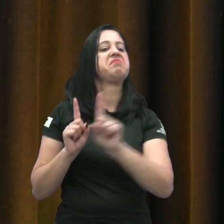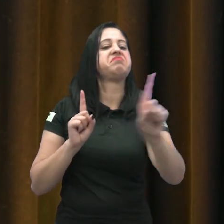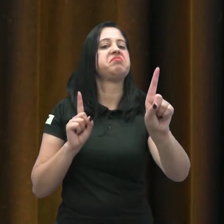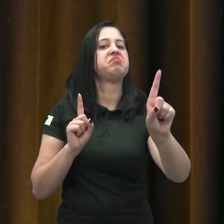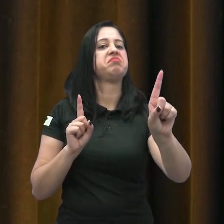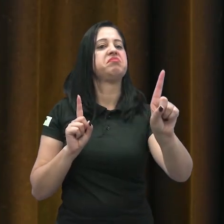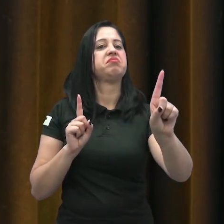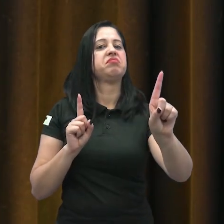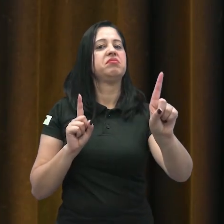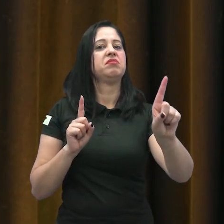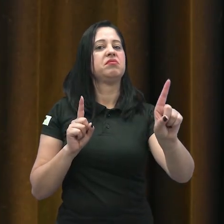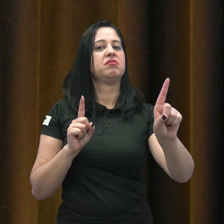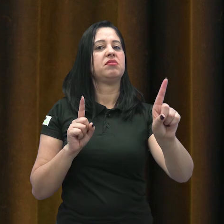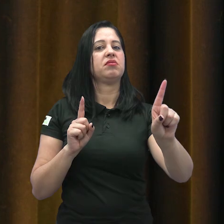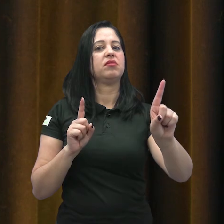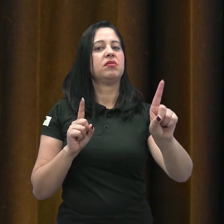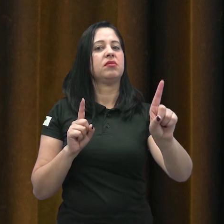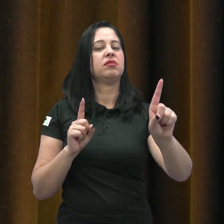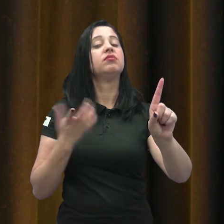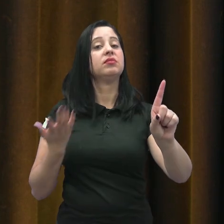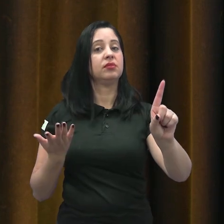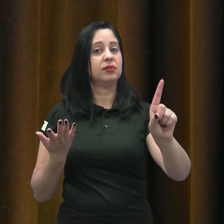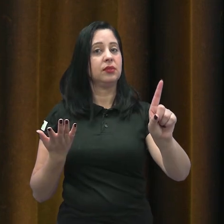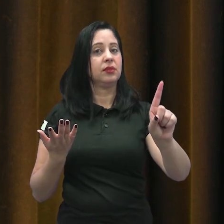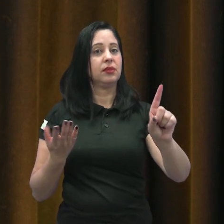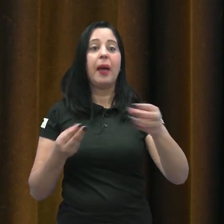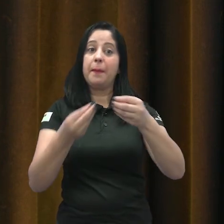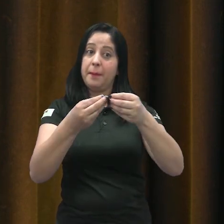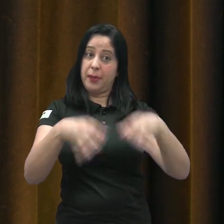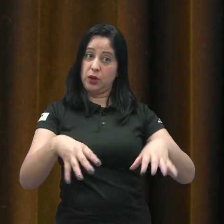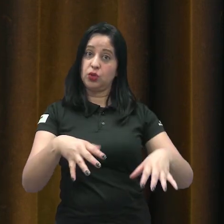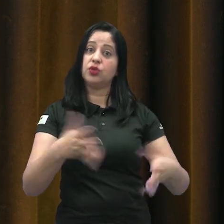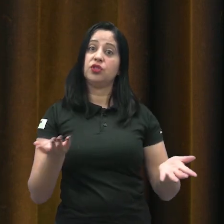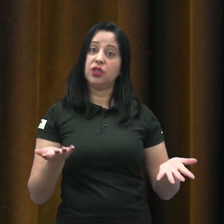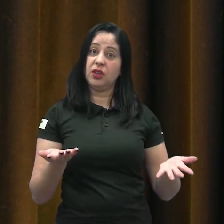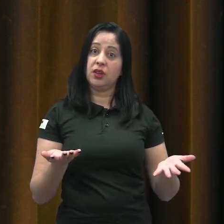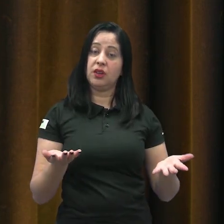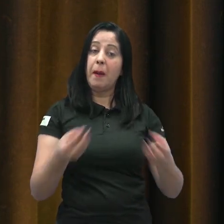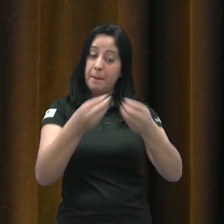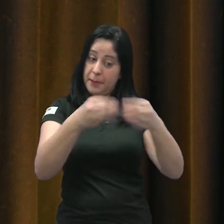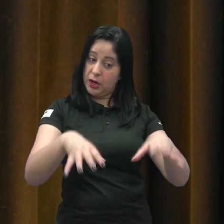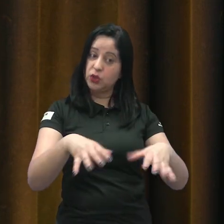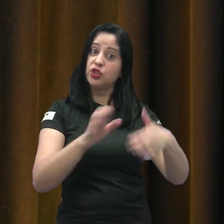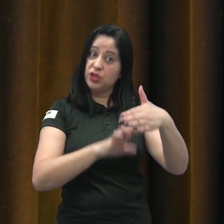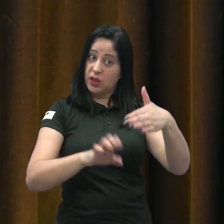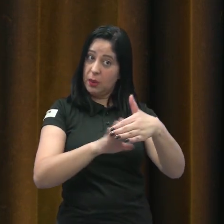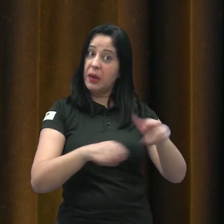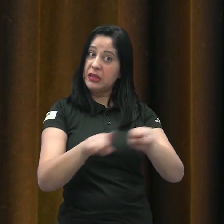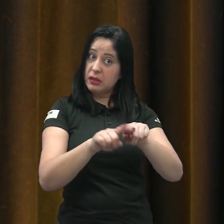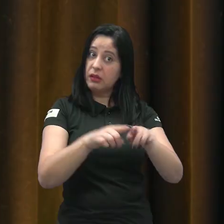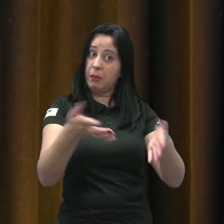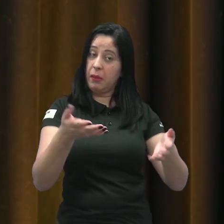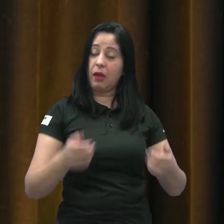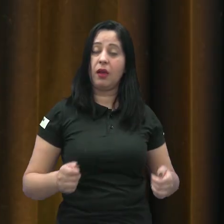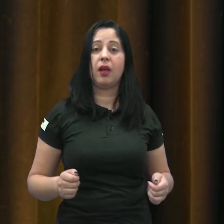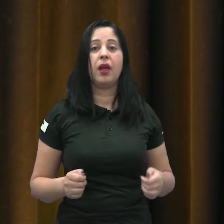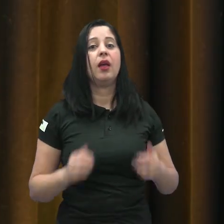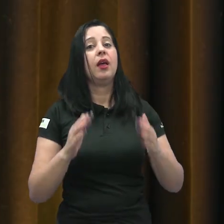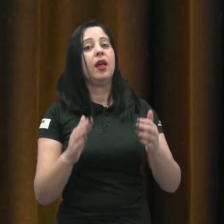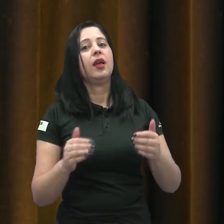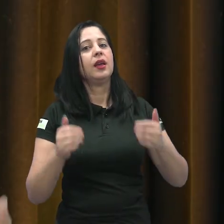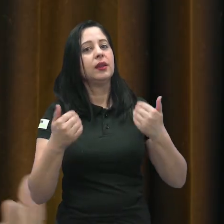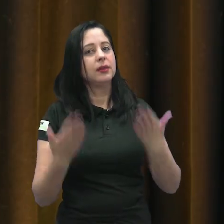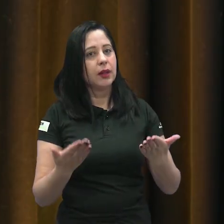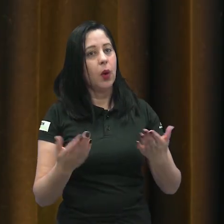não está sendo acolhedor, é prejuízo. Tem um prejuízo financeiro para aquela empresa também. Então, eu acho que uma coisa ajuda